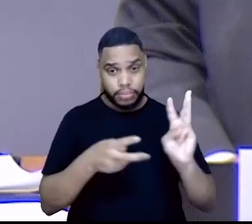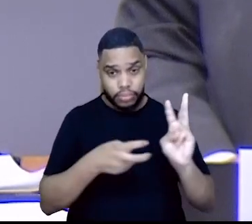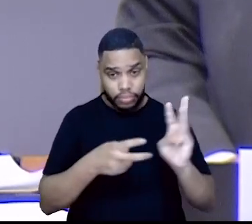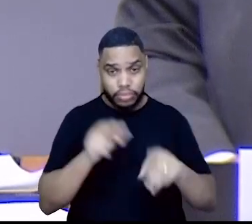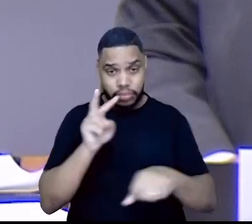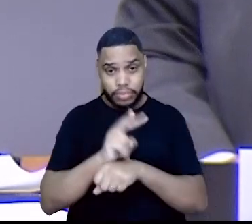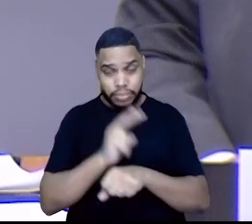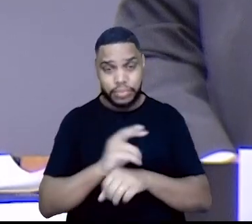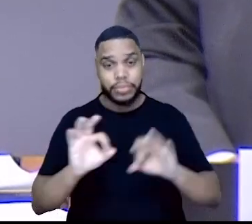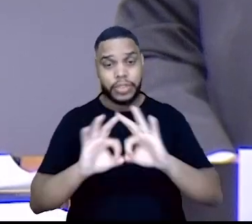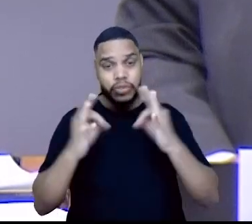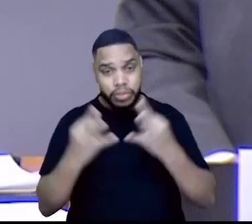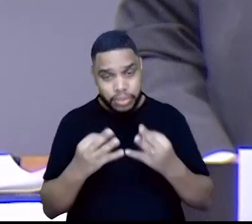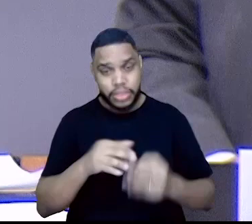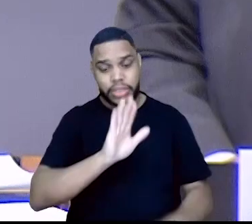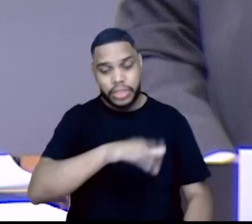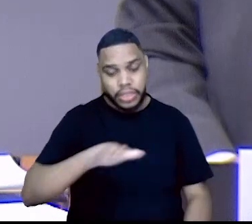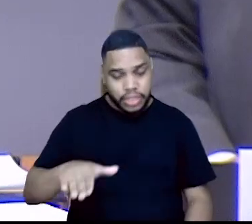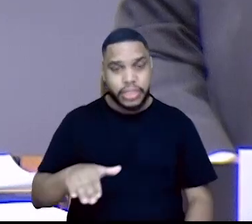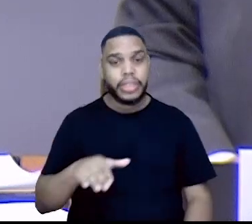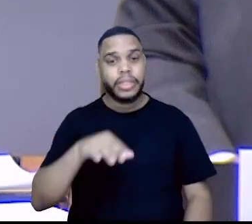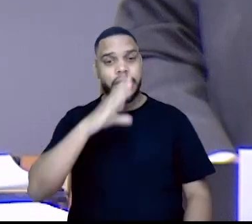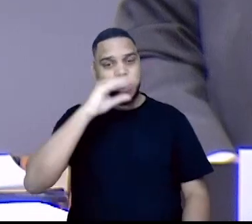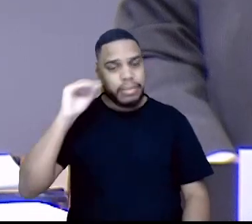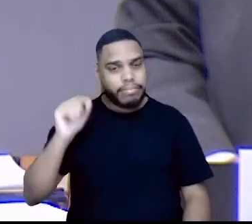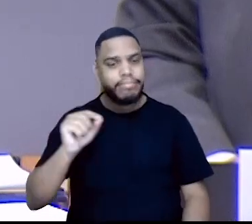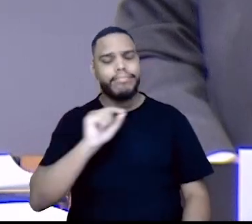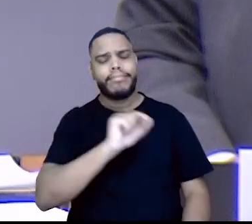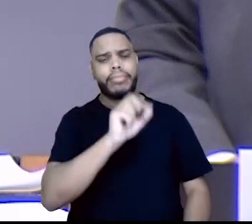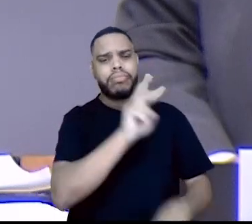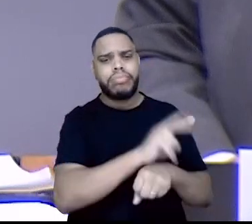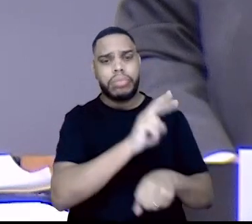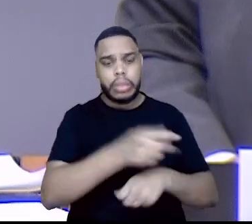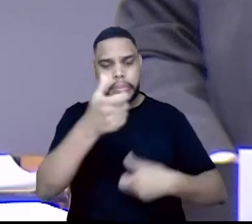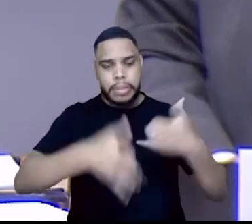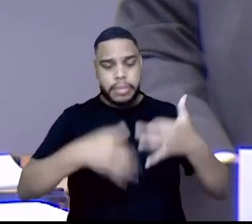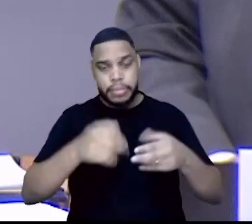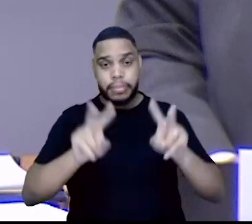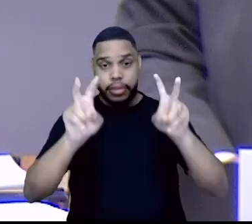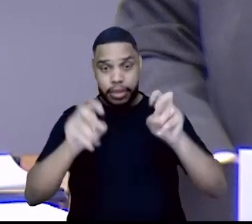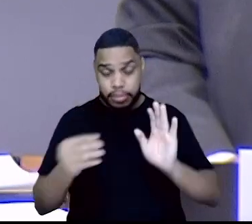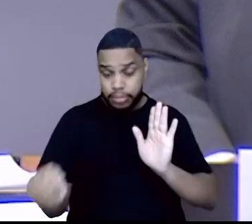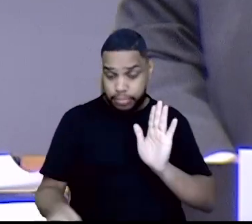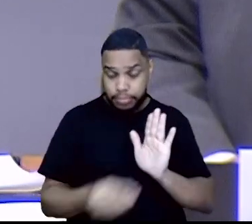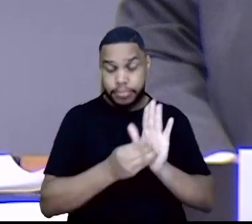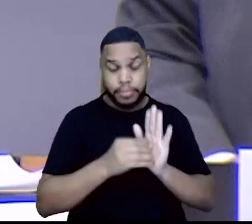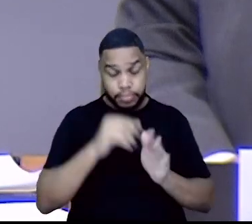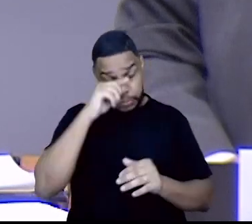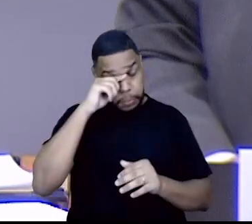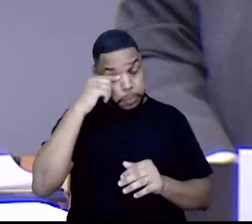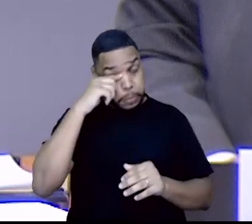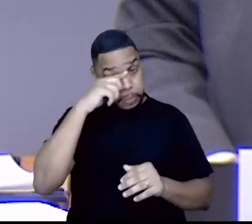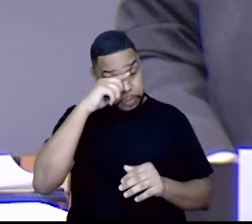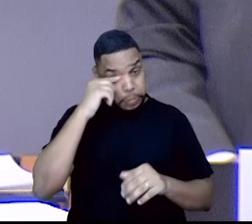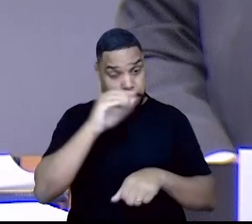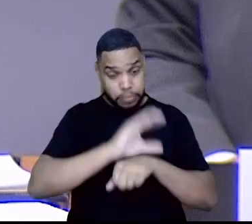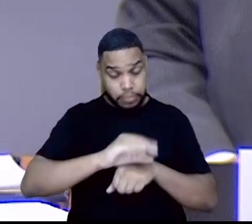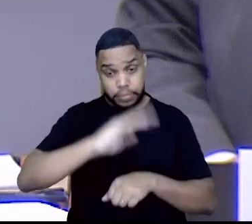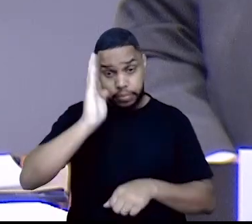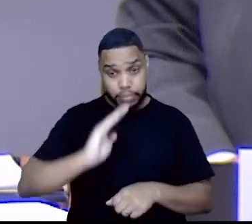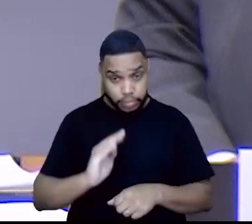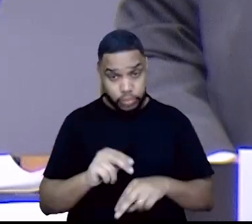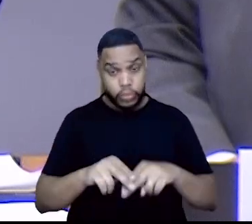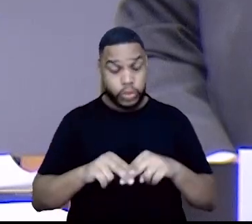da criança, do adolescente, de modo que essa circunstância do constitucionalismo brasileiro faz com que o